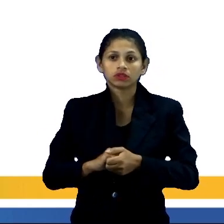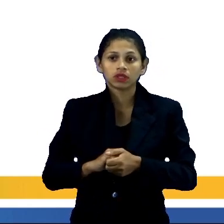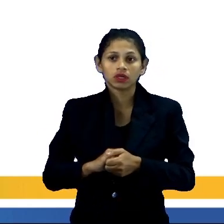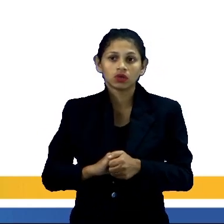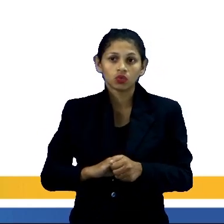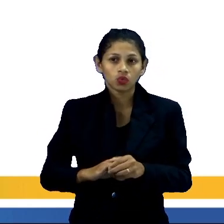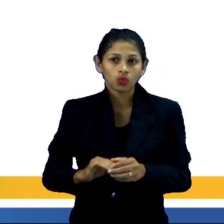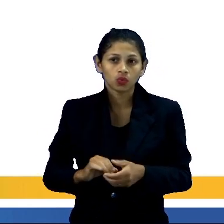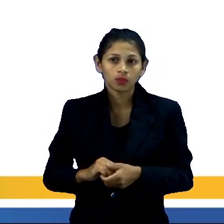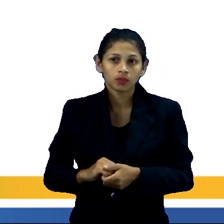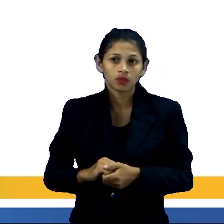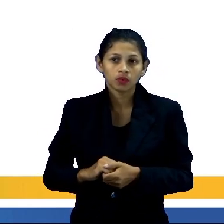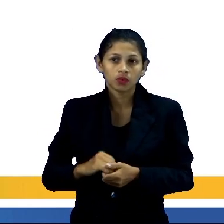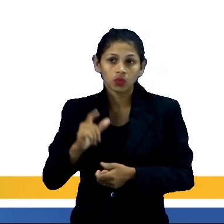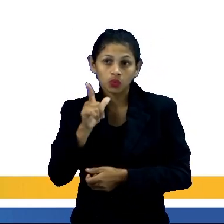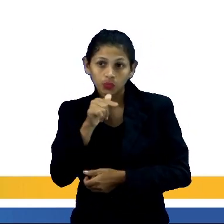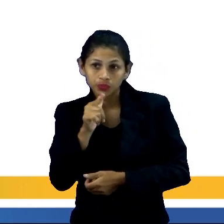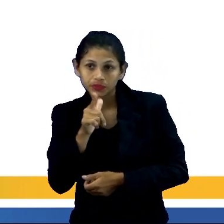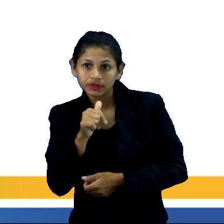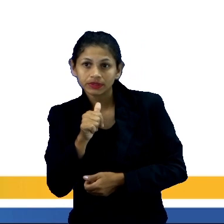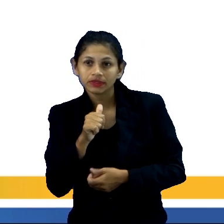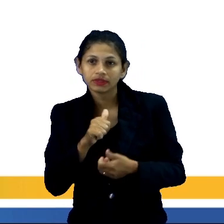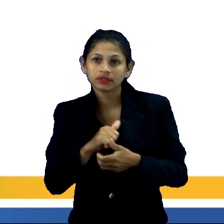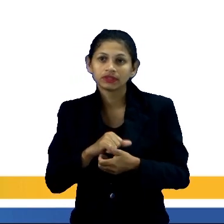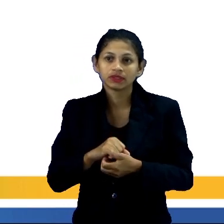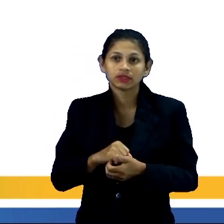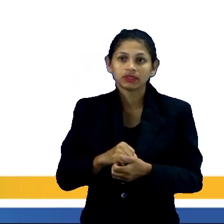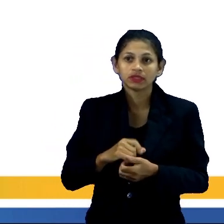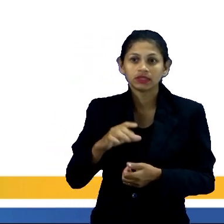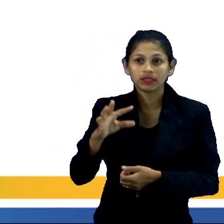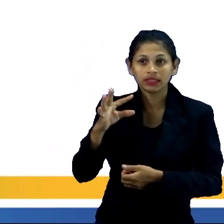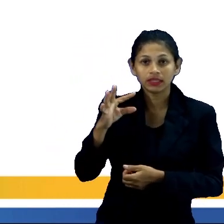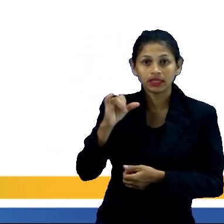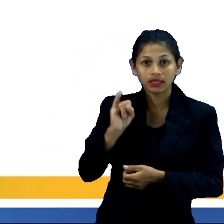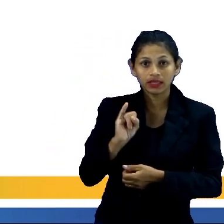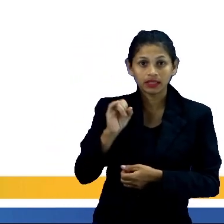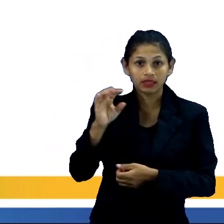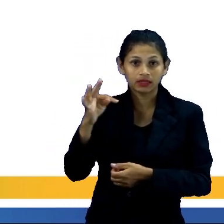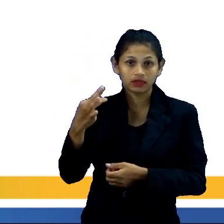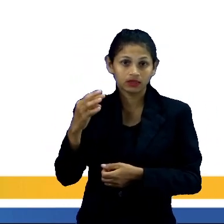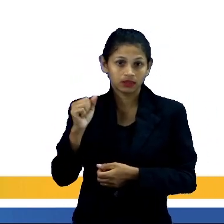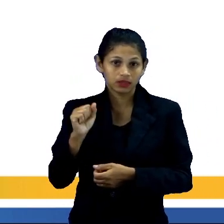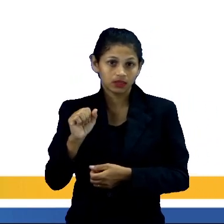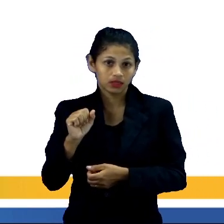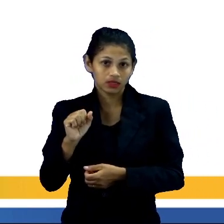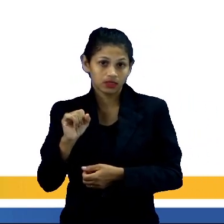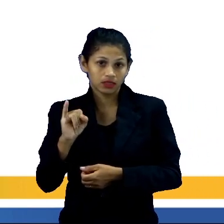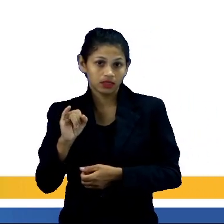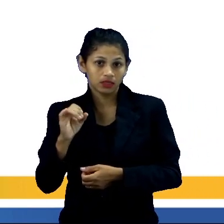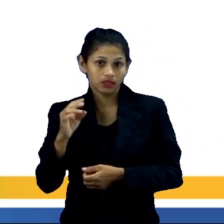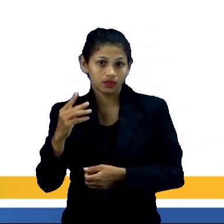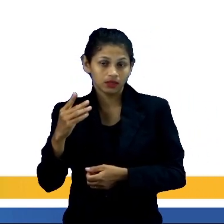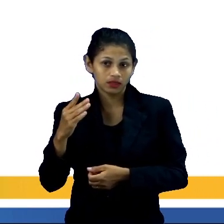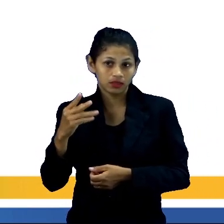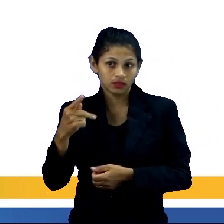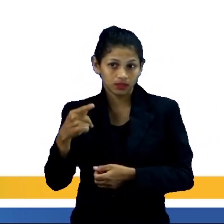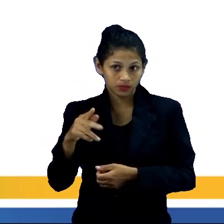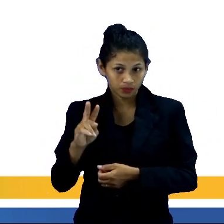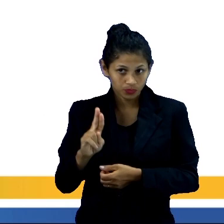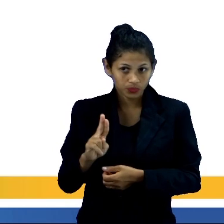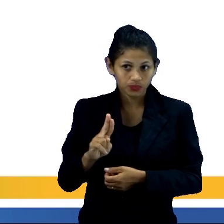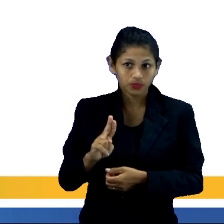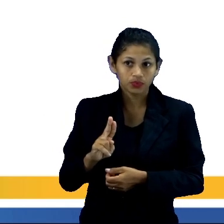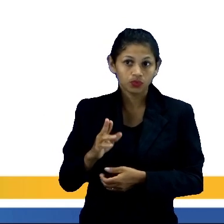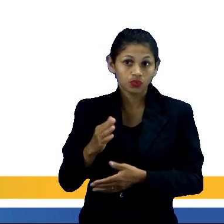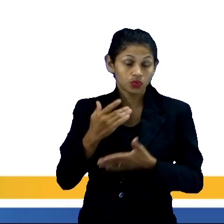Itaipu e a rodovia transamazônica e a ponte de Rio-Niterói. E os gastos com esses empreendimentos, no